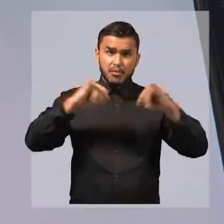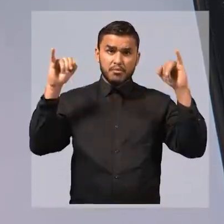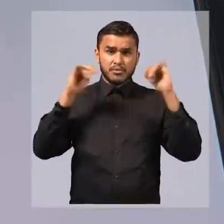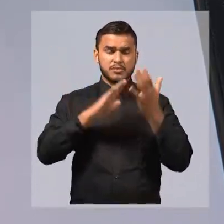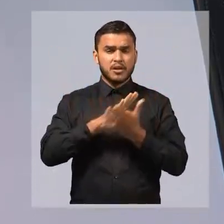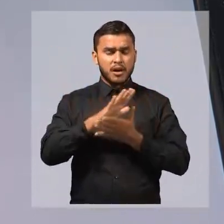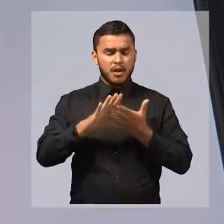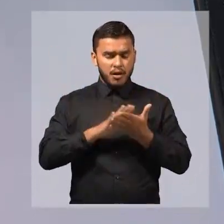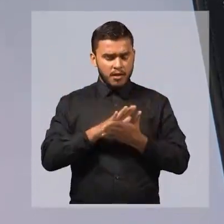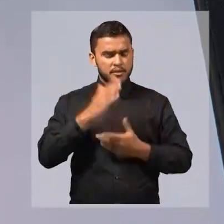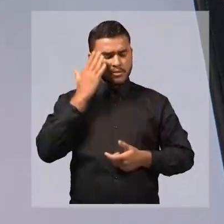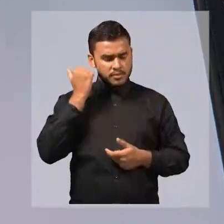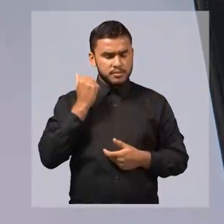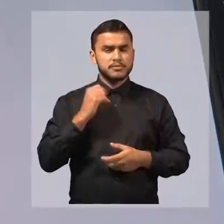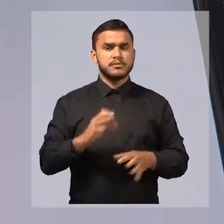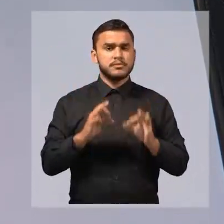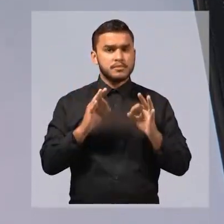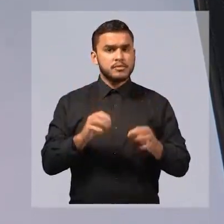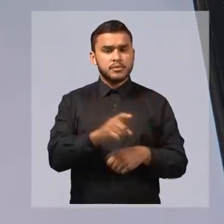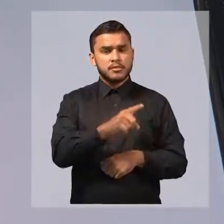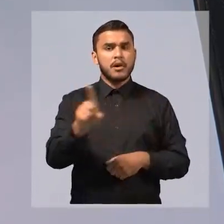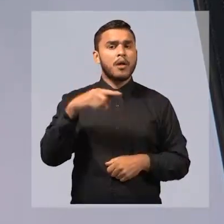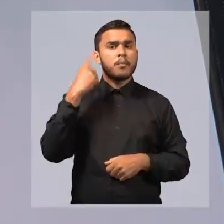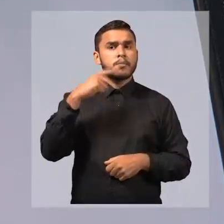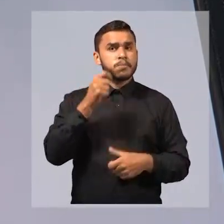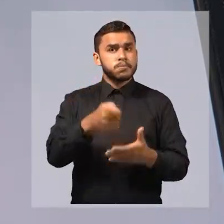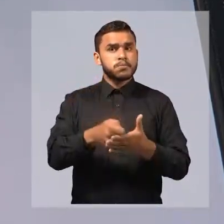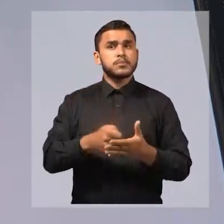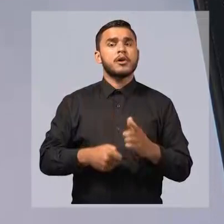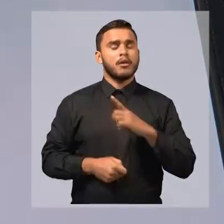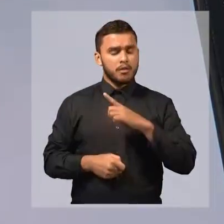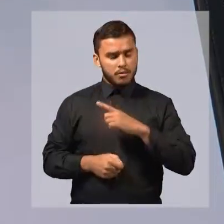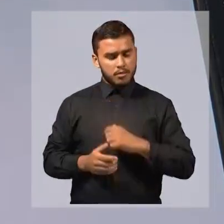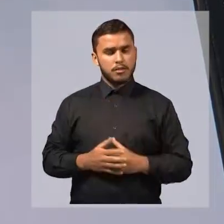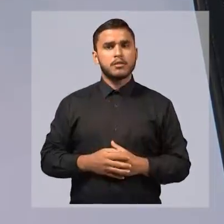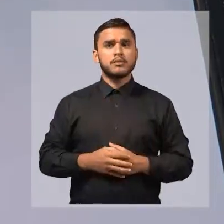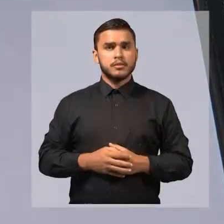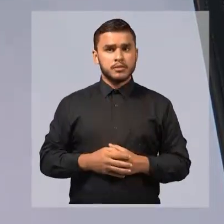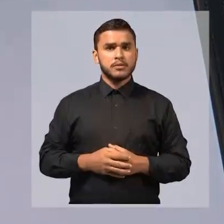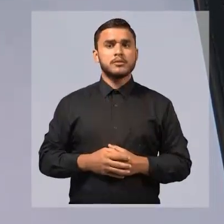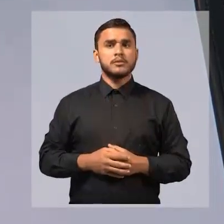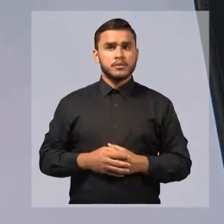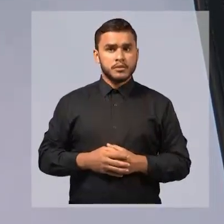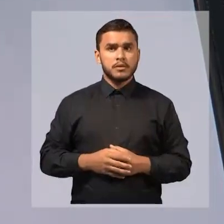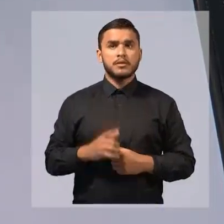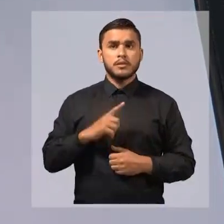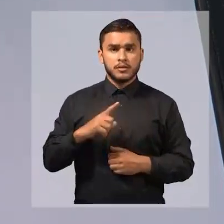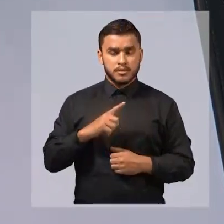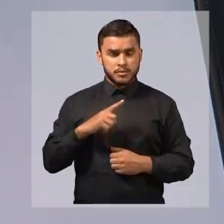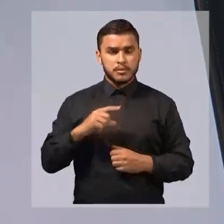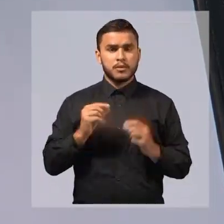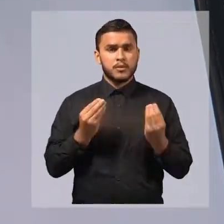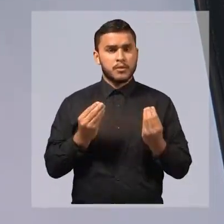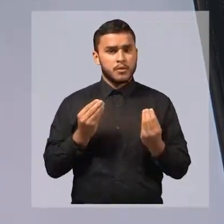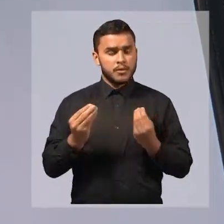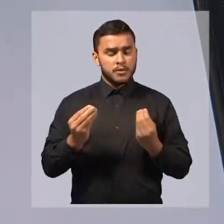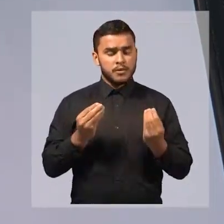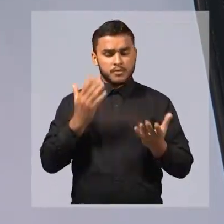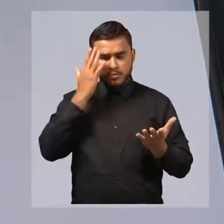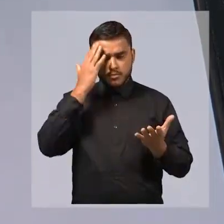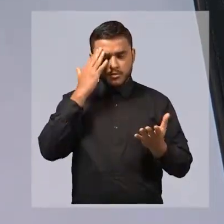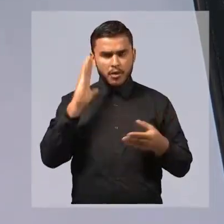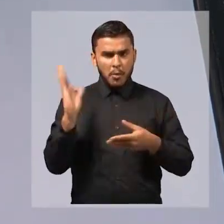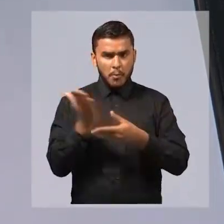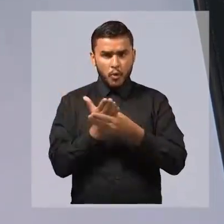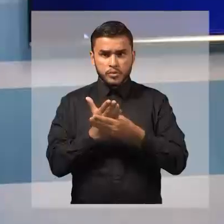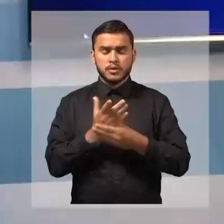isso tem os pares do magistrado ali que devem estar. Que é muito forte nesse sentido. Que precisa ser rompido.